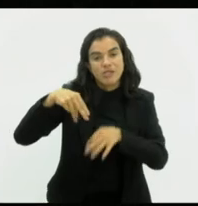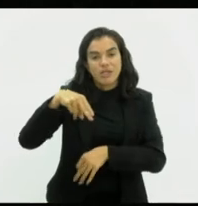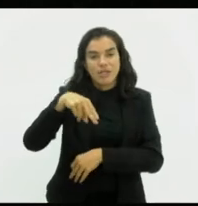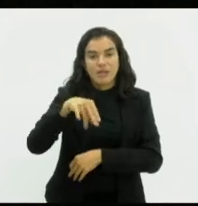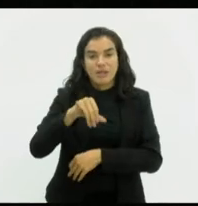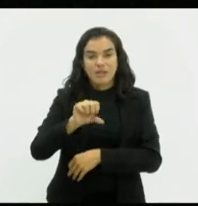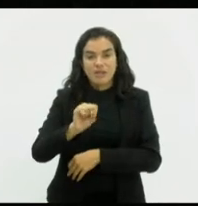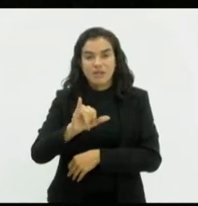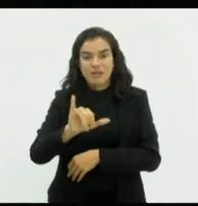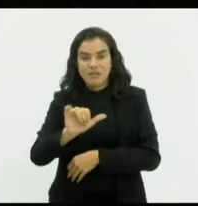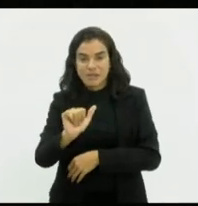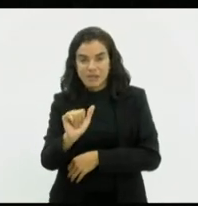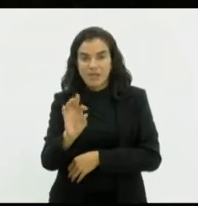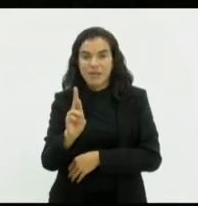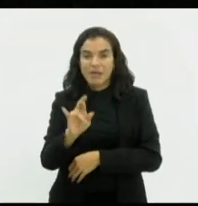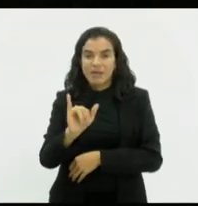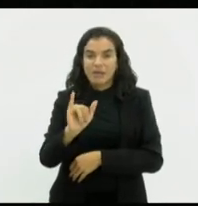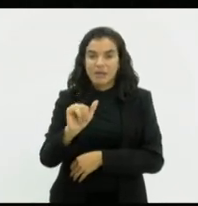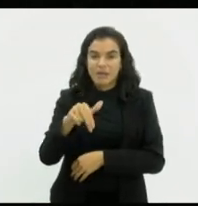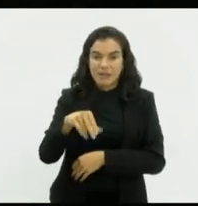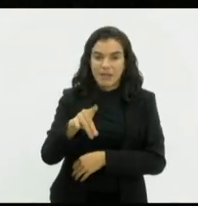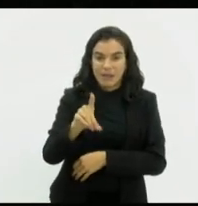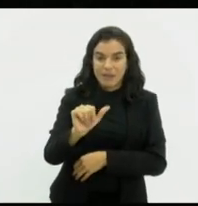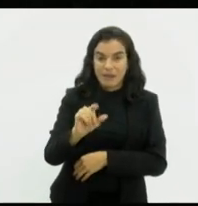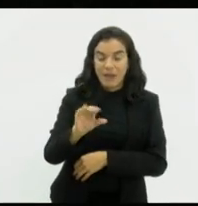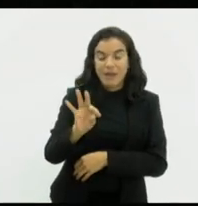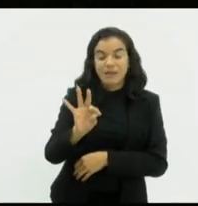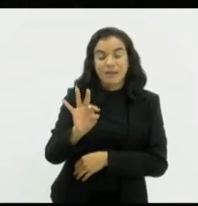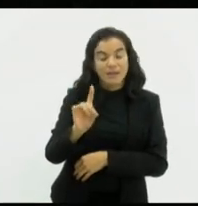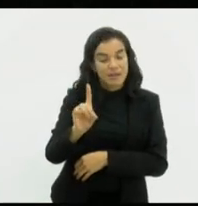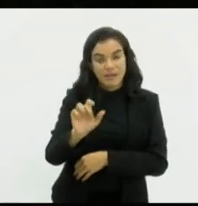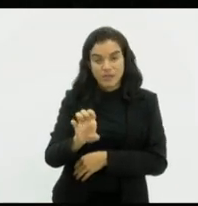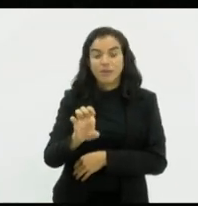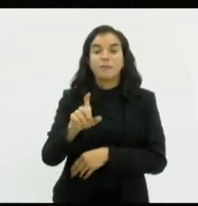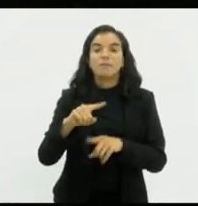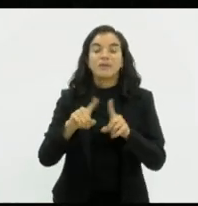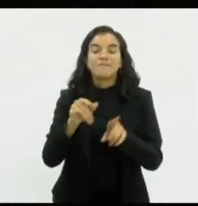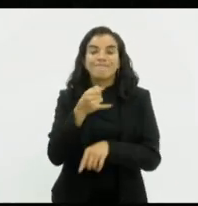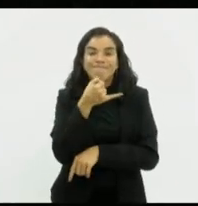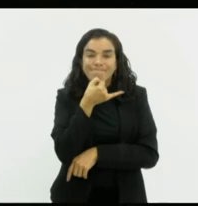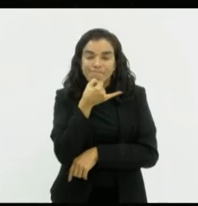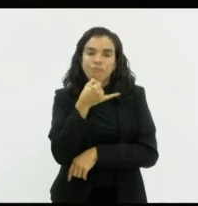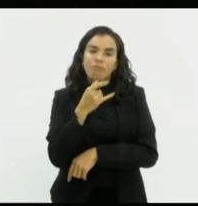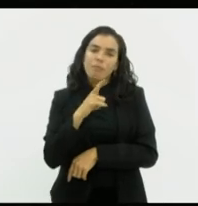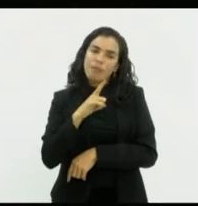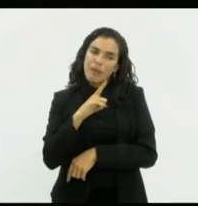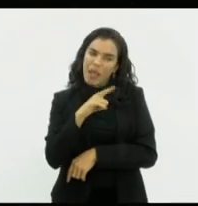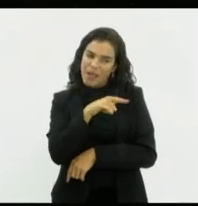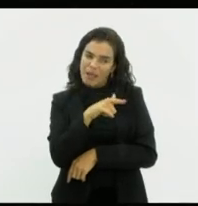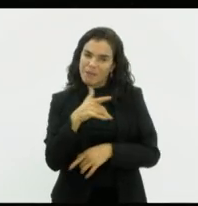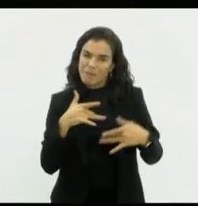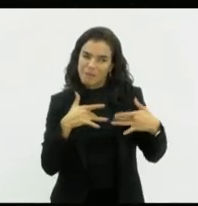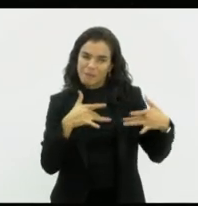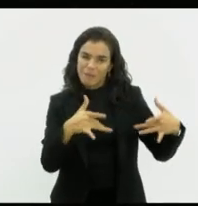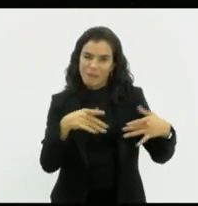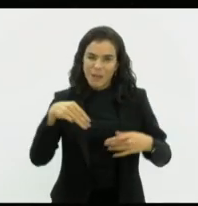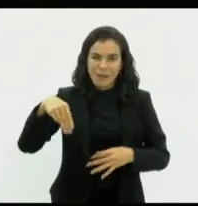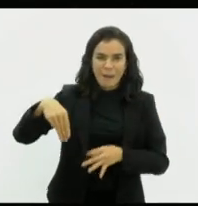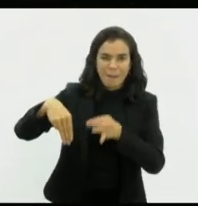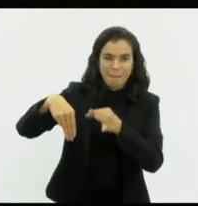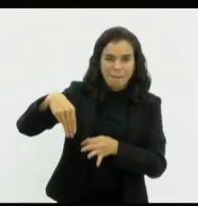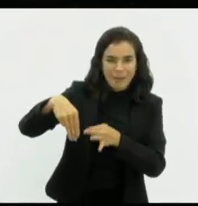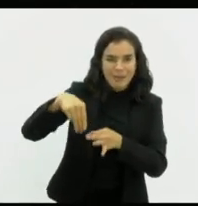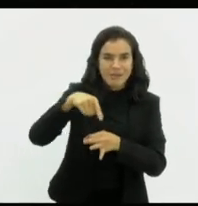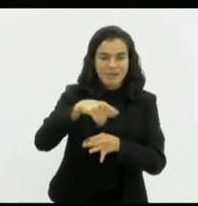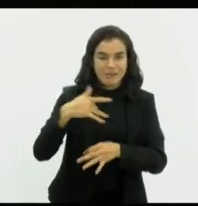para funcionar esses hospitais. Só que, infelizmente, eu acho que pode até boa vontade da ministra da Saúde, mas